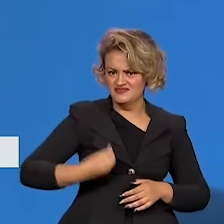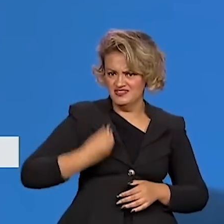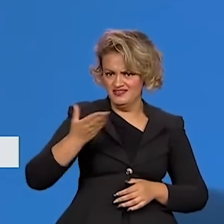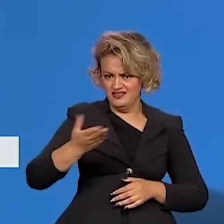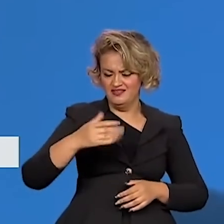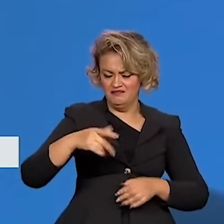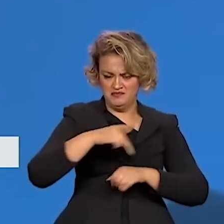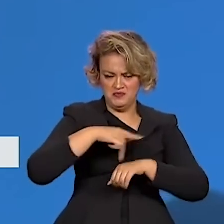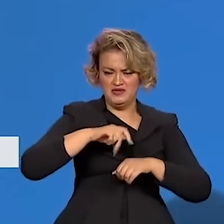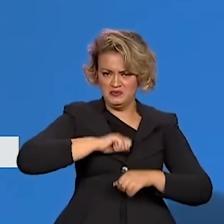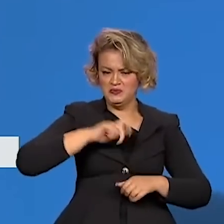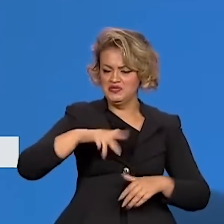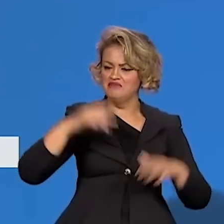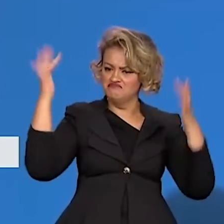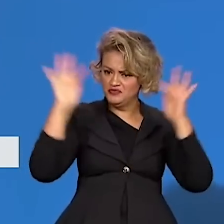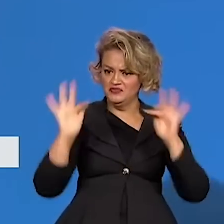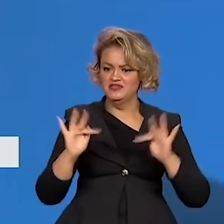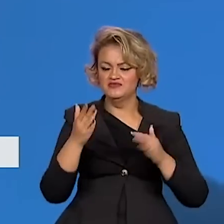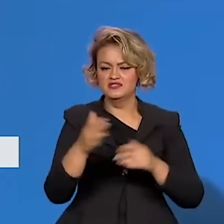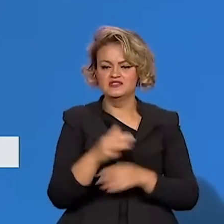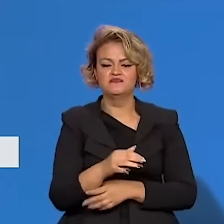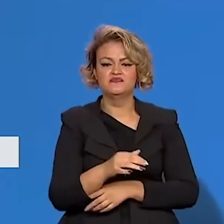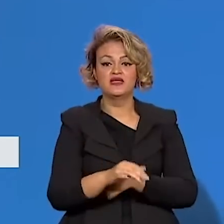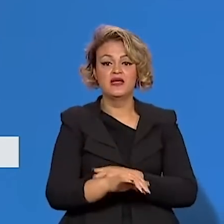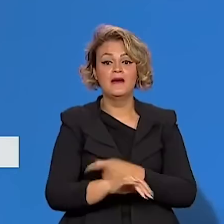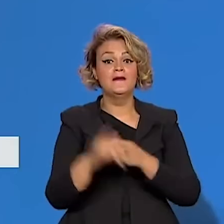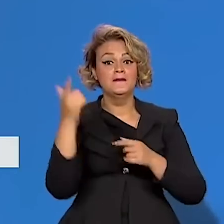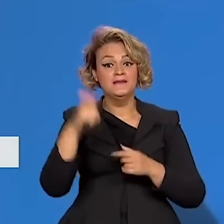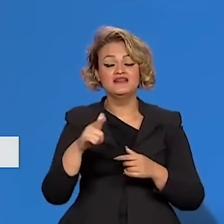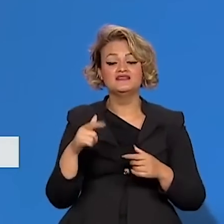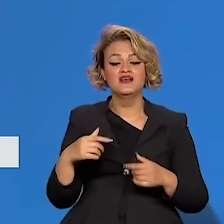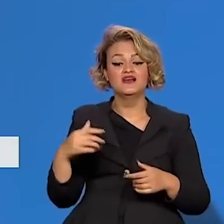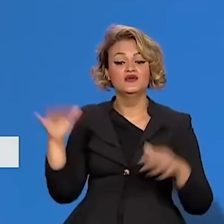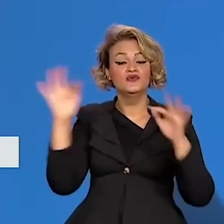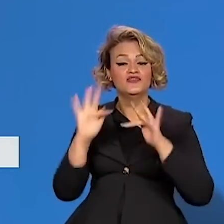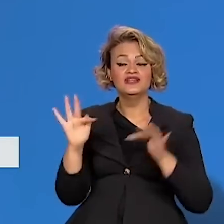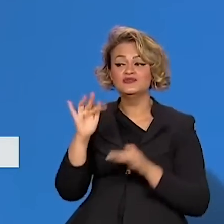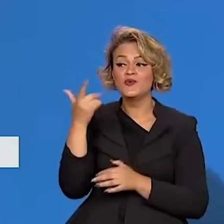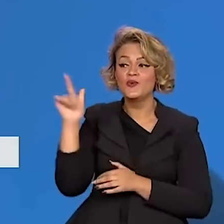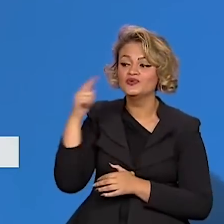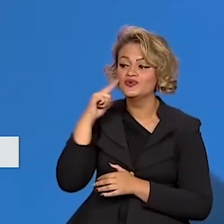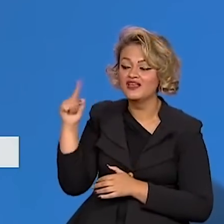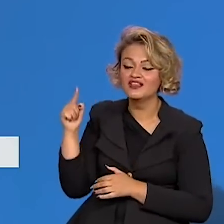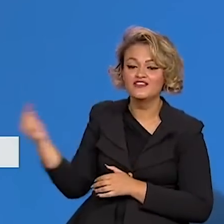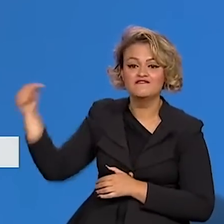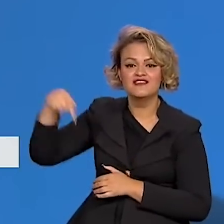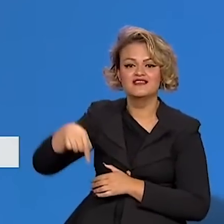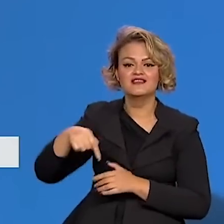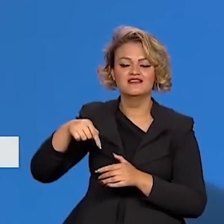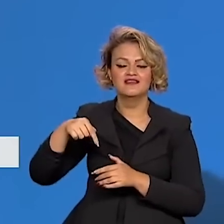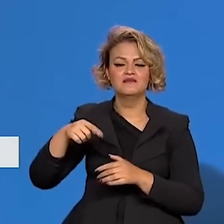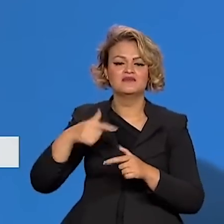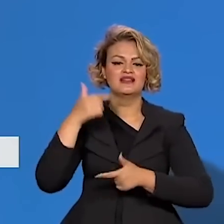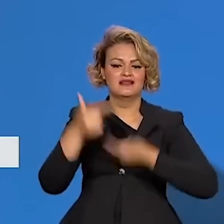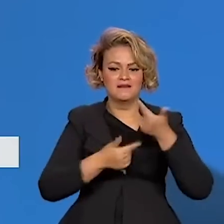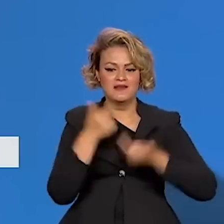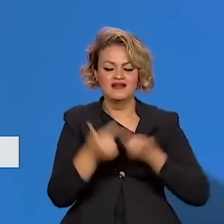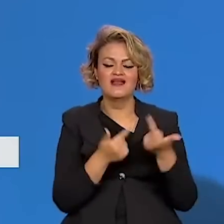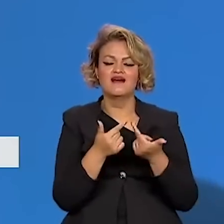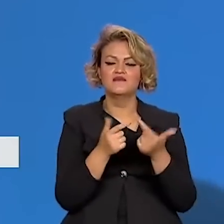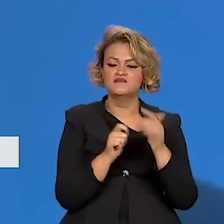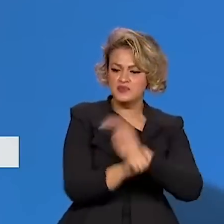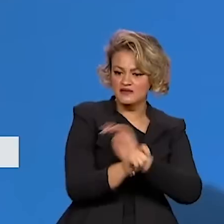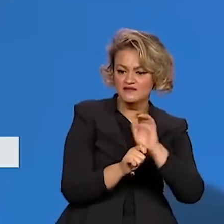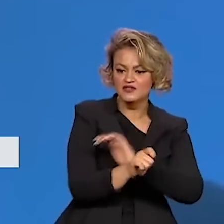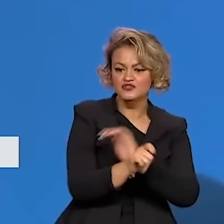Portugal mas eu tô mais feliz com aqueles que estão aqui porque vieram aqui para trabalhar ver aqui